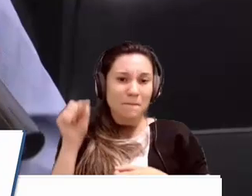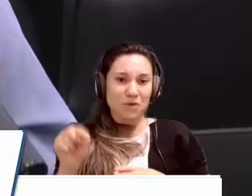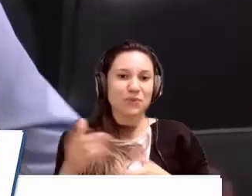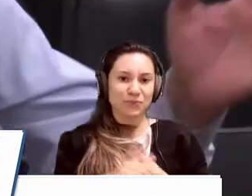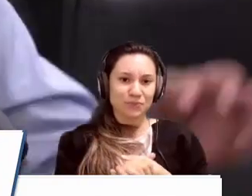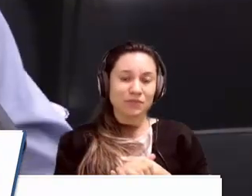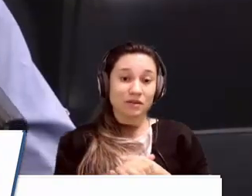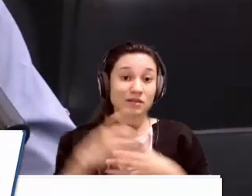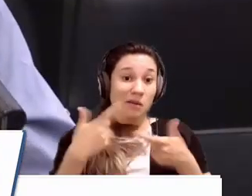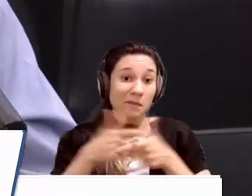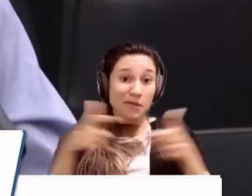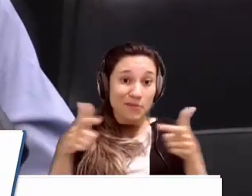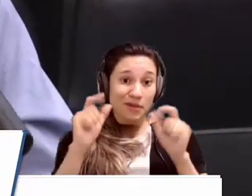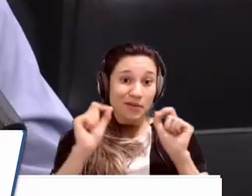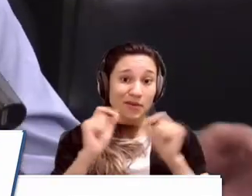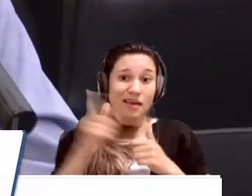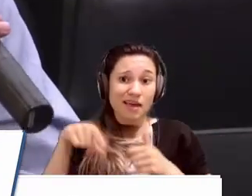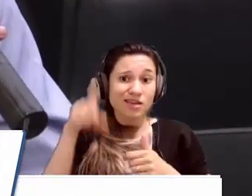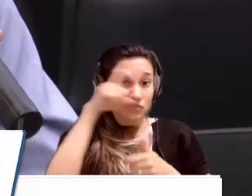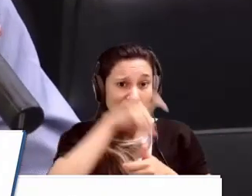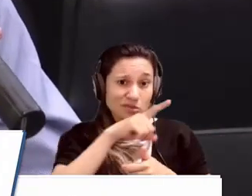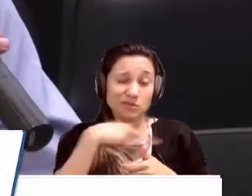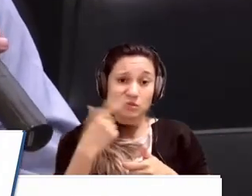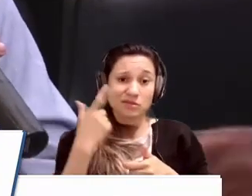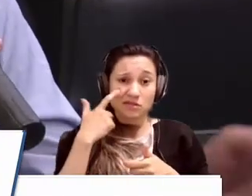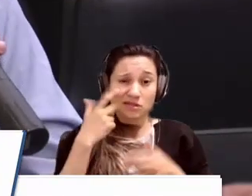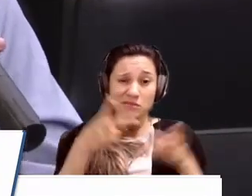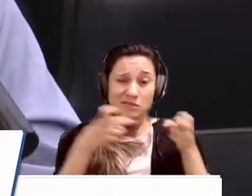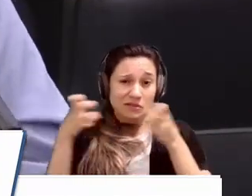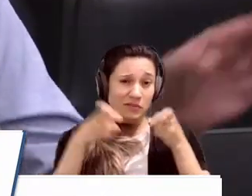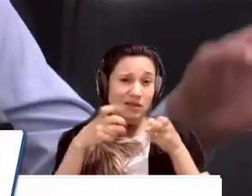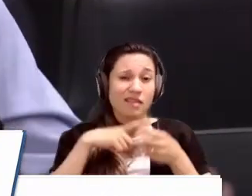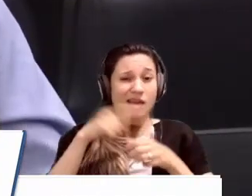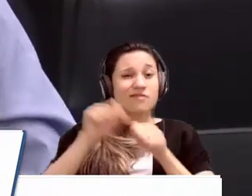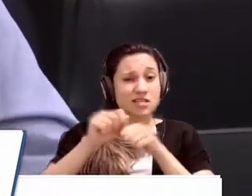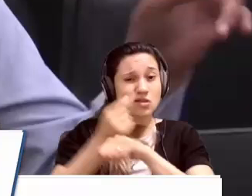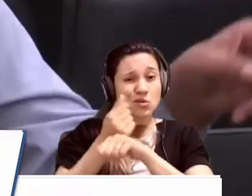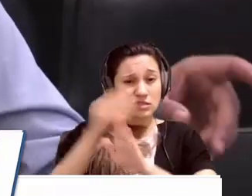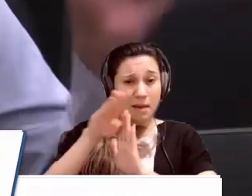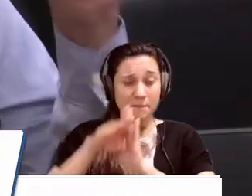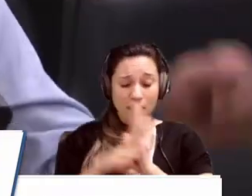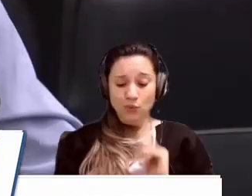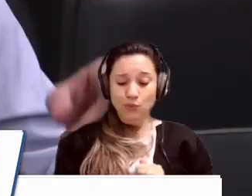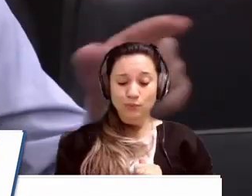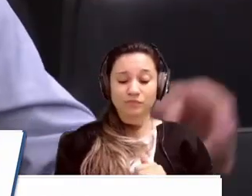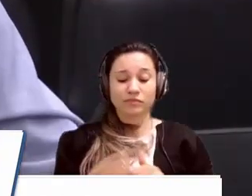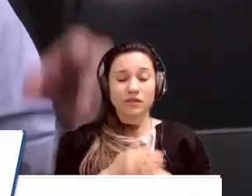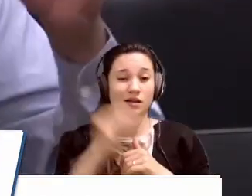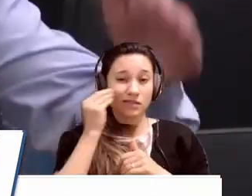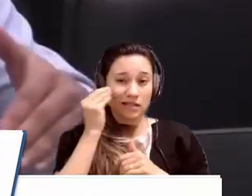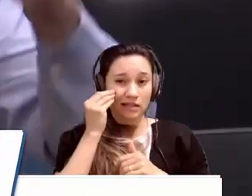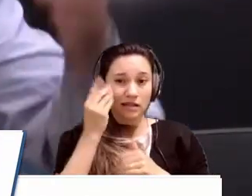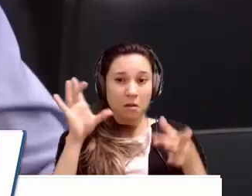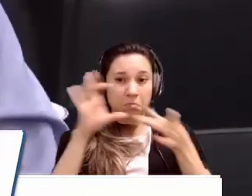mundo, entendeu? Muito bom, fui lá hoje, eles estão fazendo o calçamento, é um local da onde que vai interligar Nova Franca com